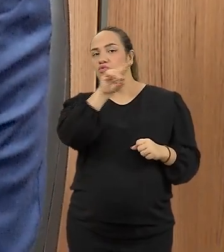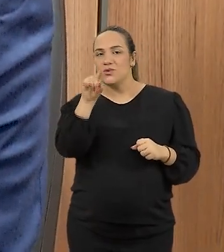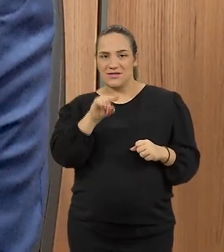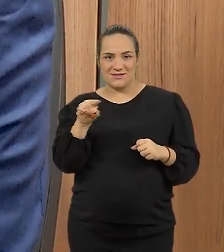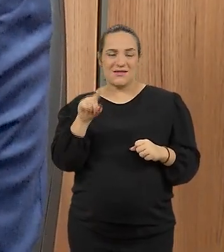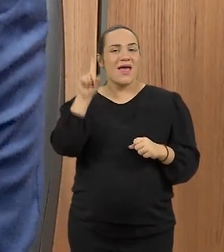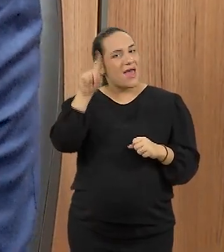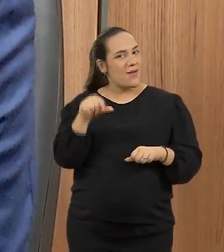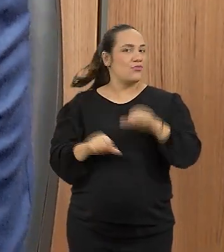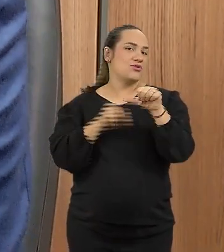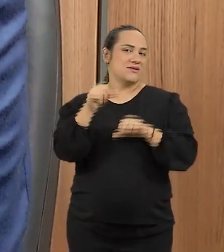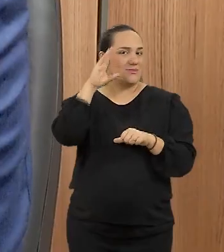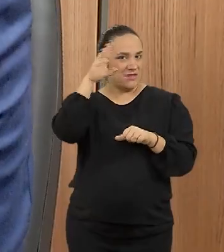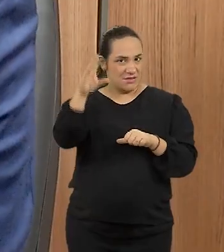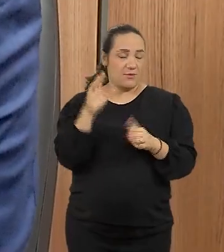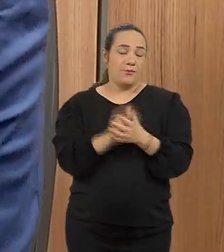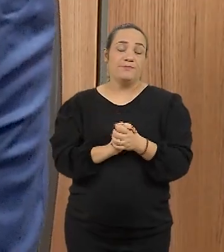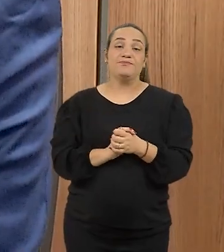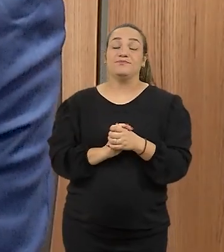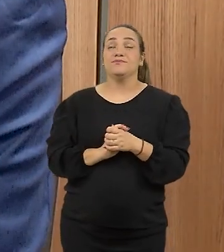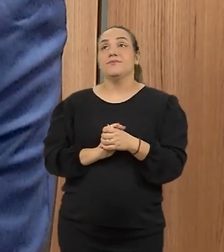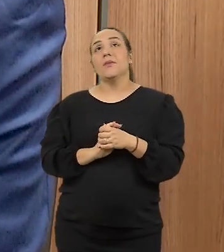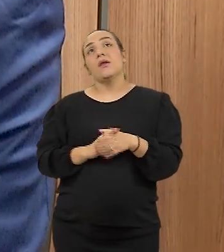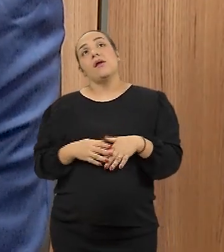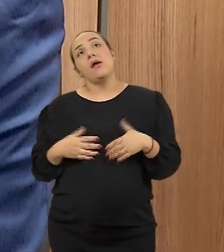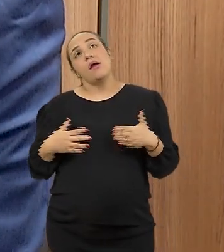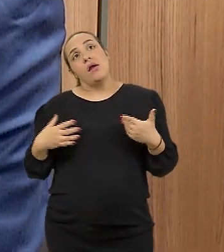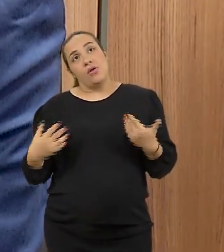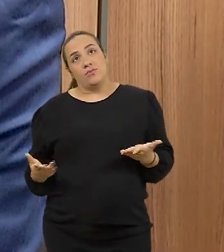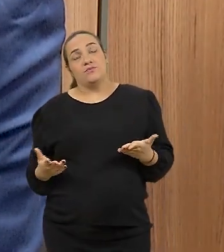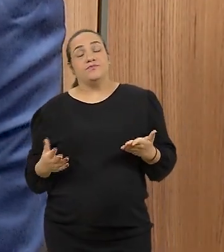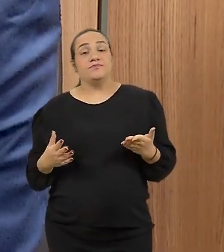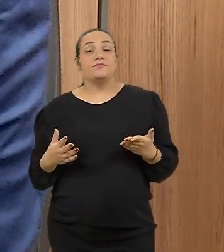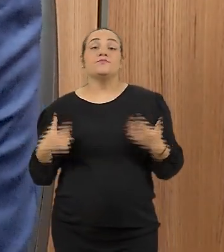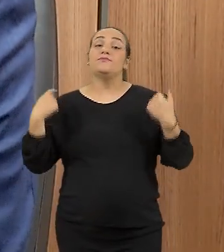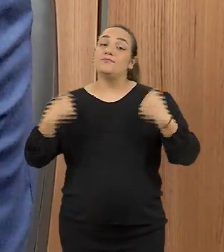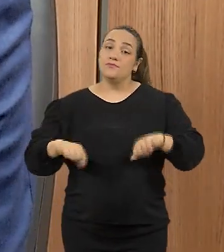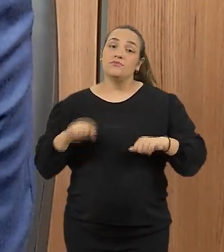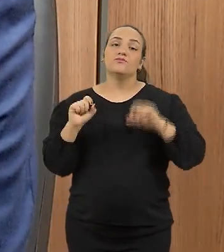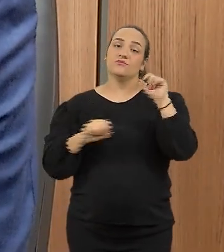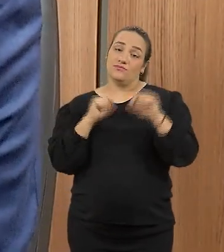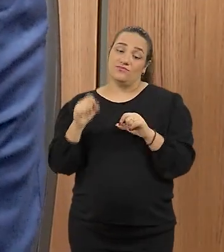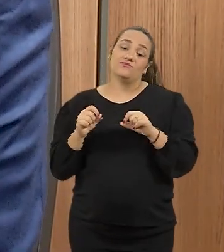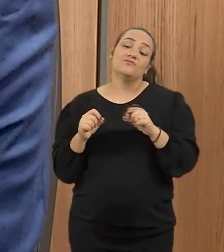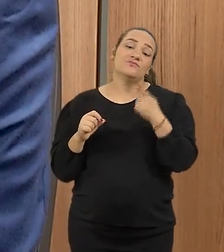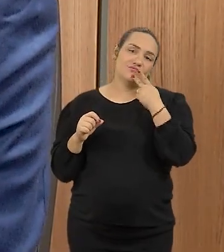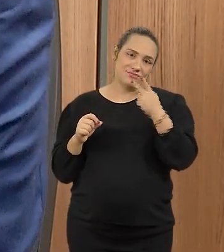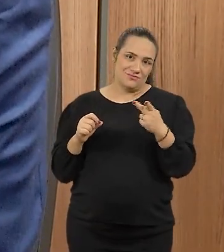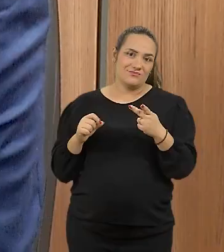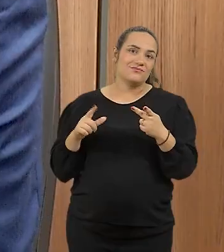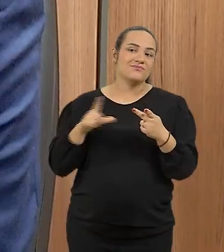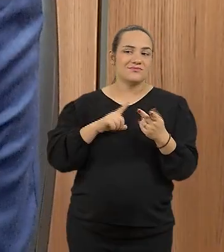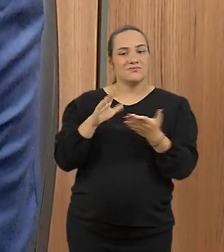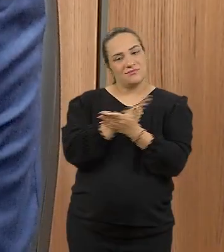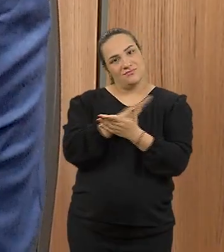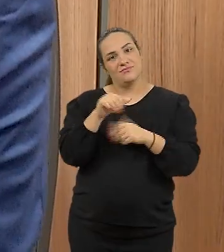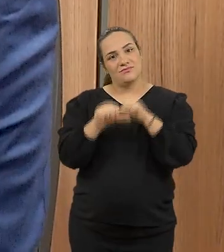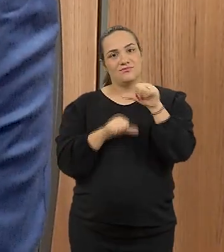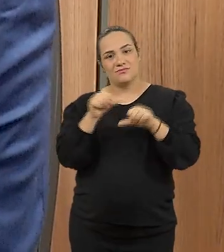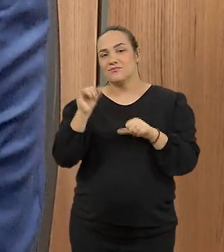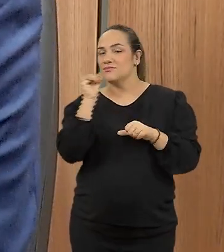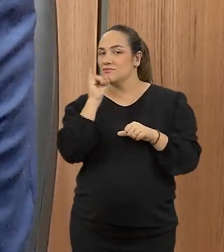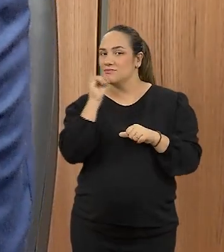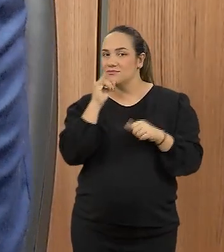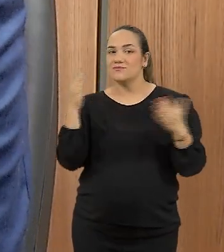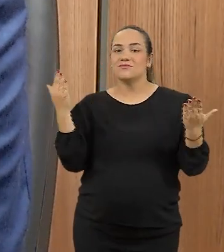grande mudança. Agora, é preciso que a gente reconheça que algumas mudanças, como